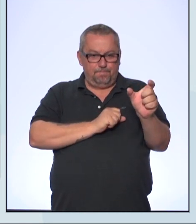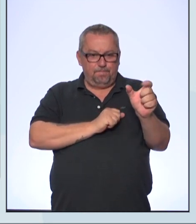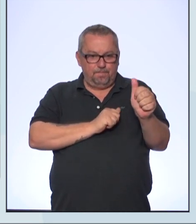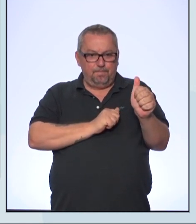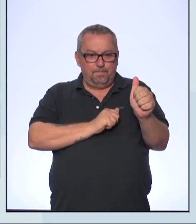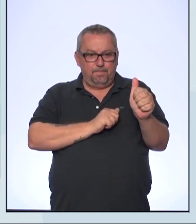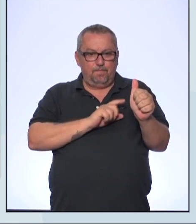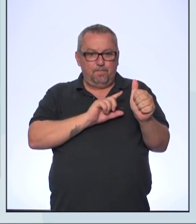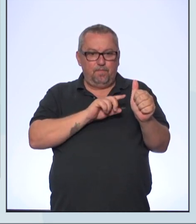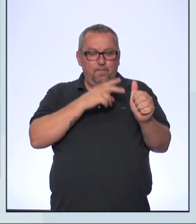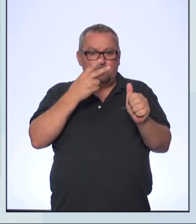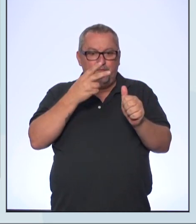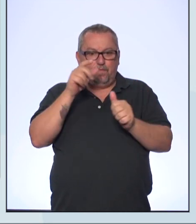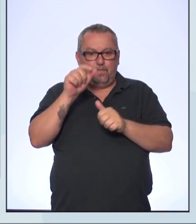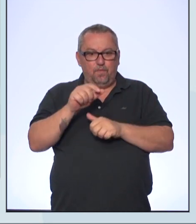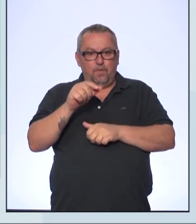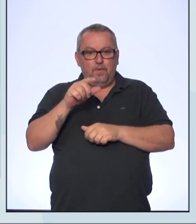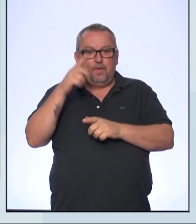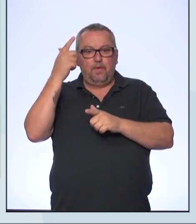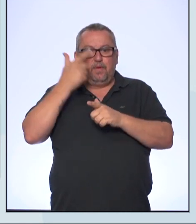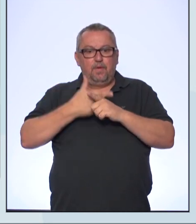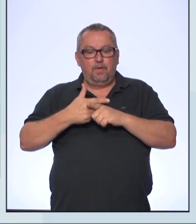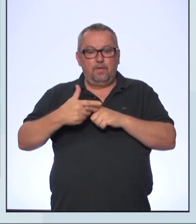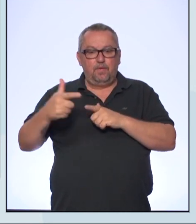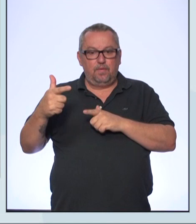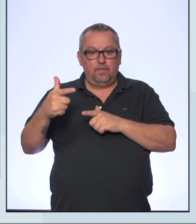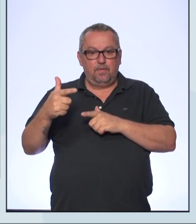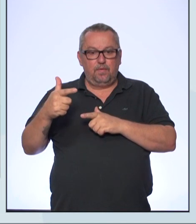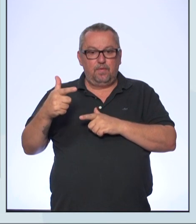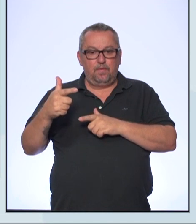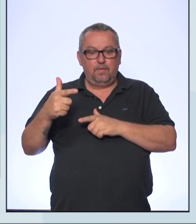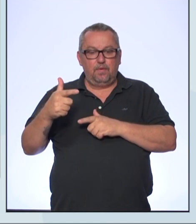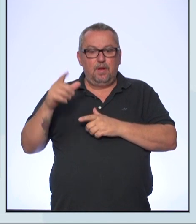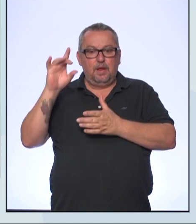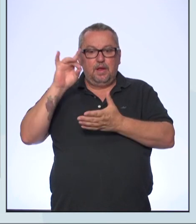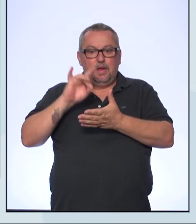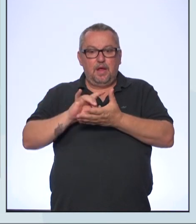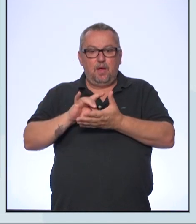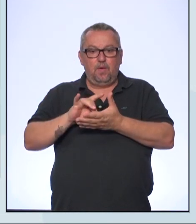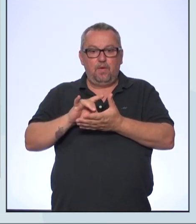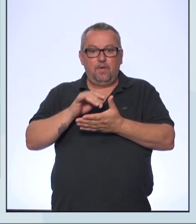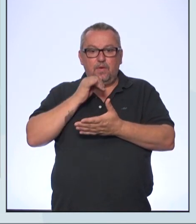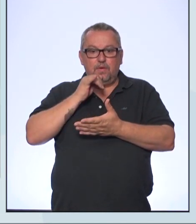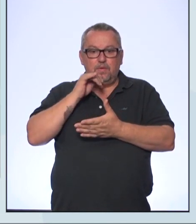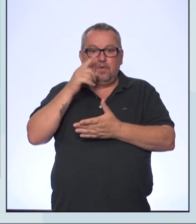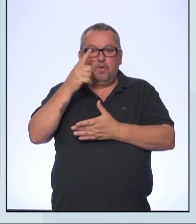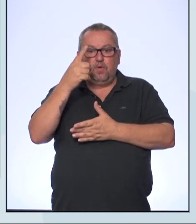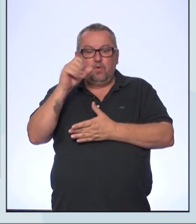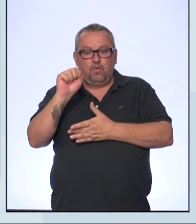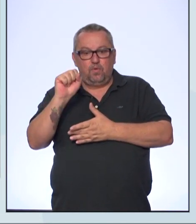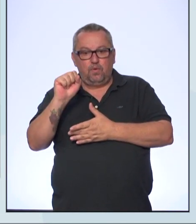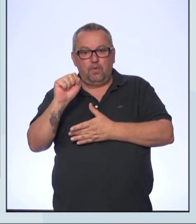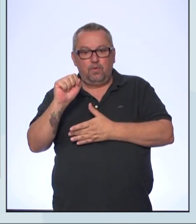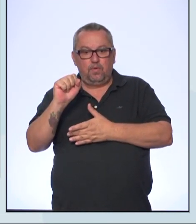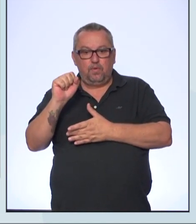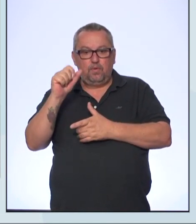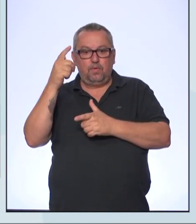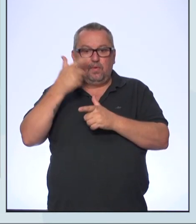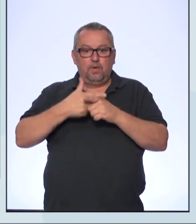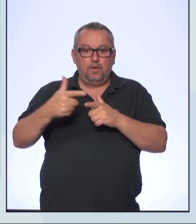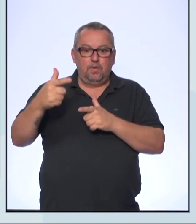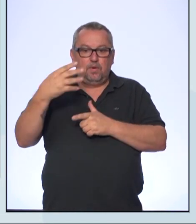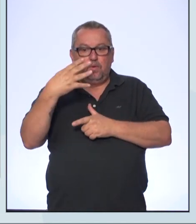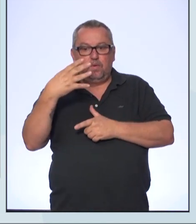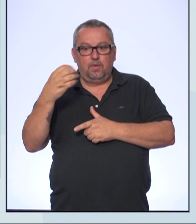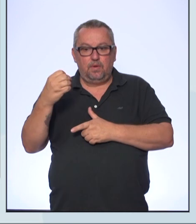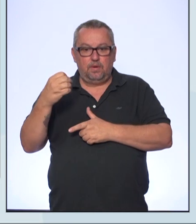aí todo mundo já tinha feito. Dividindo, eu dou um número real, né? Então, 18 dividido por